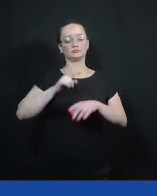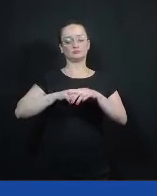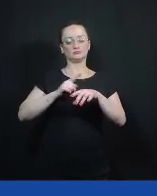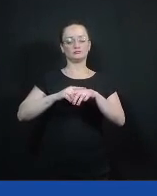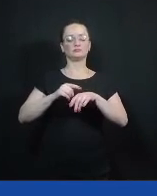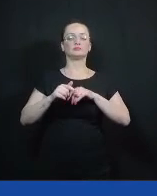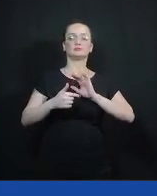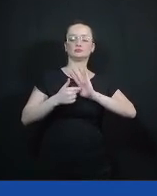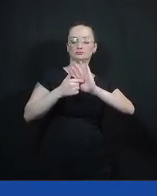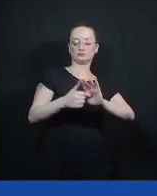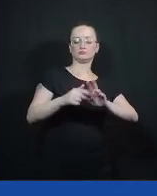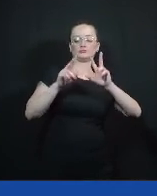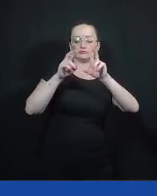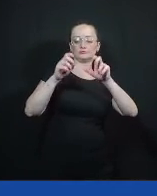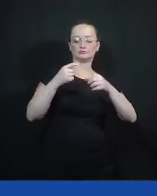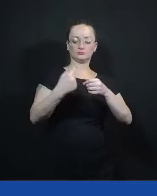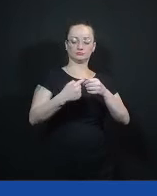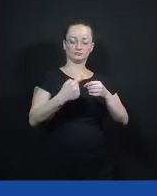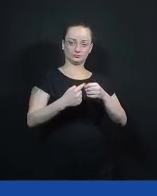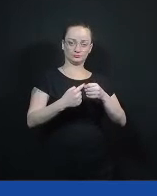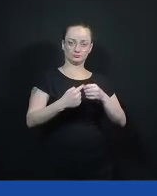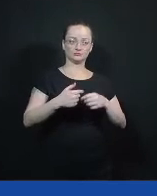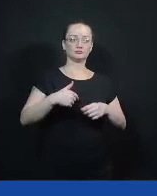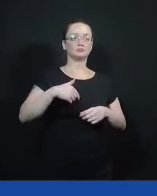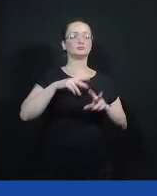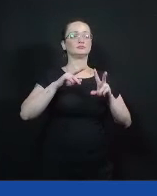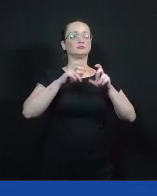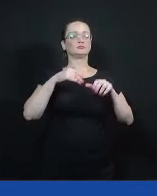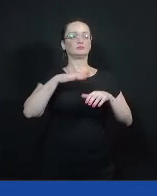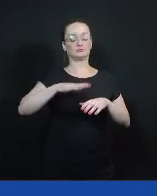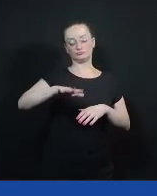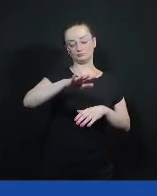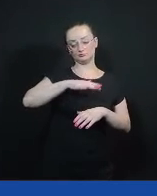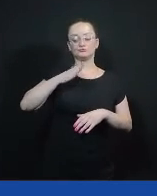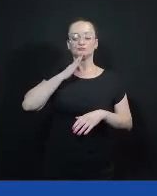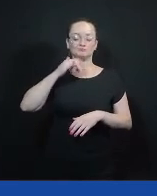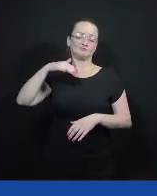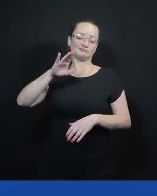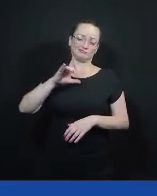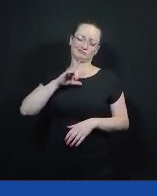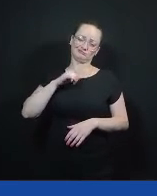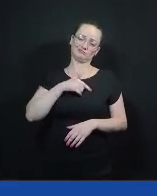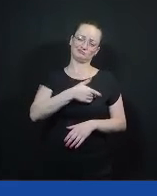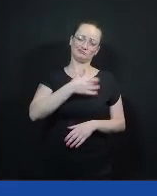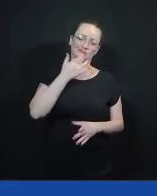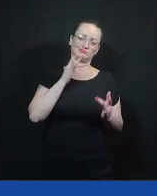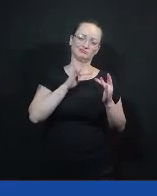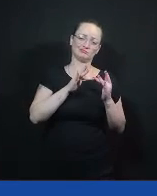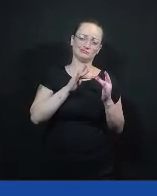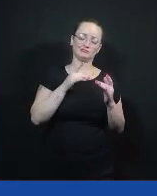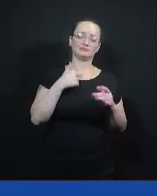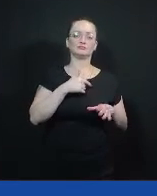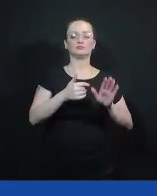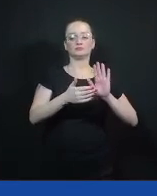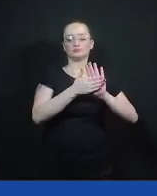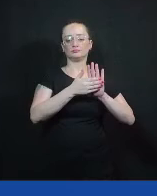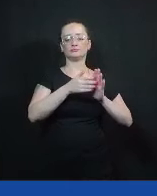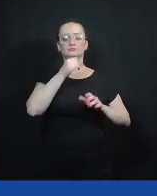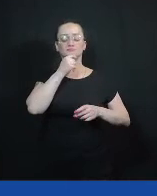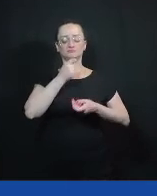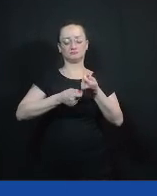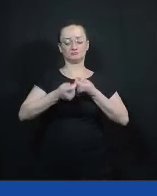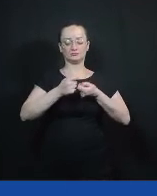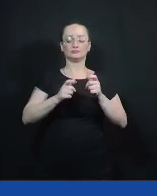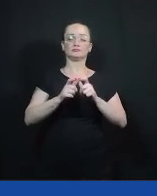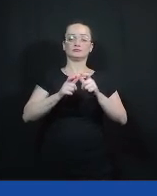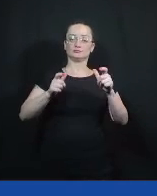cobrir temas municipais. Temos muito mais know-how para cobrir pautas da agenda econômica,